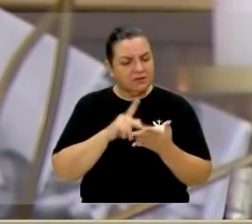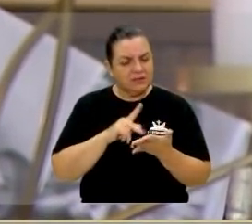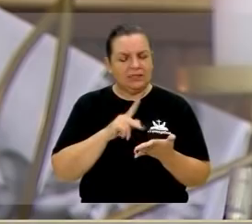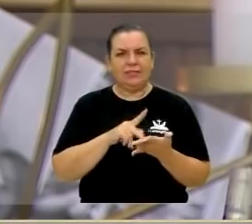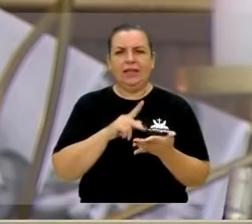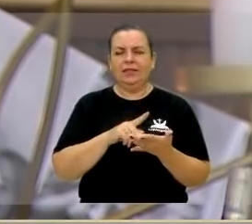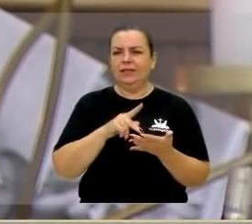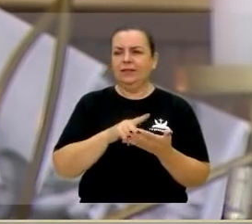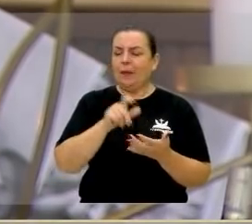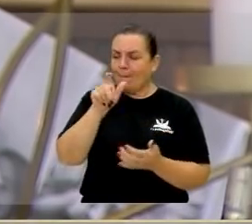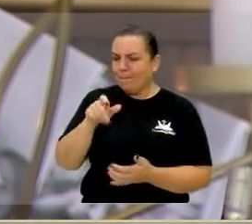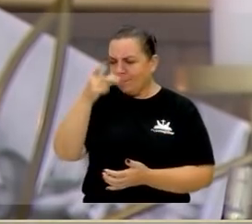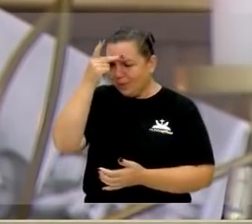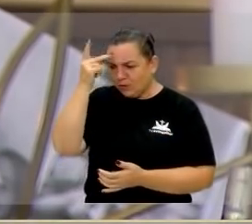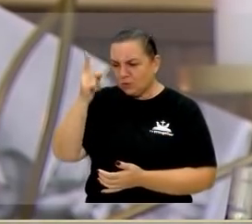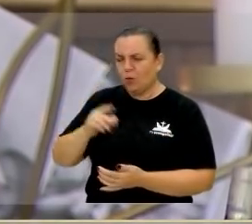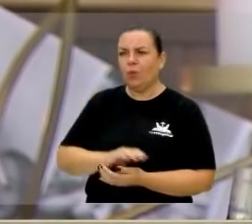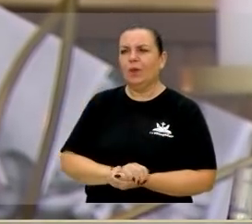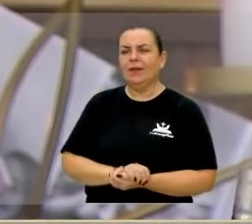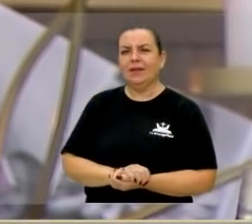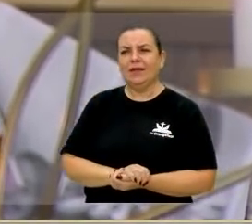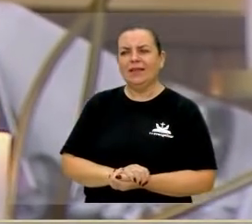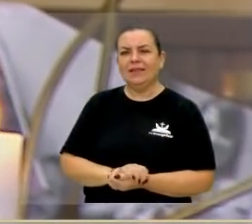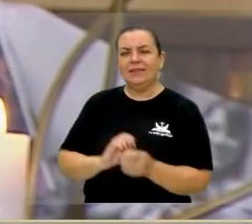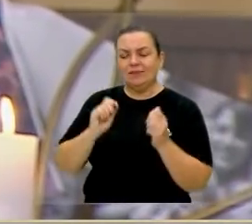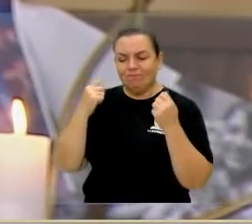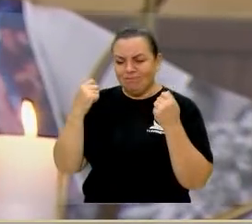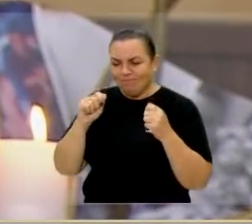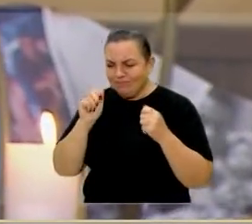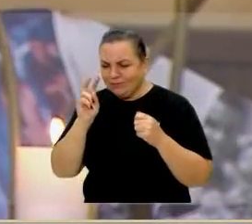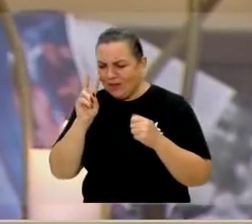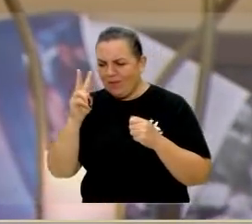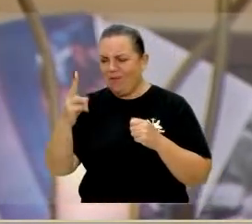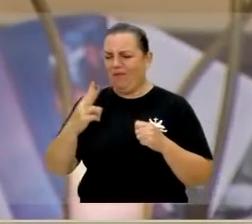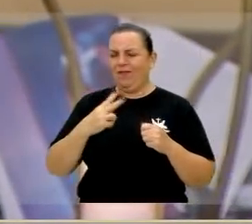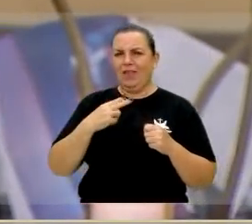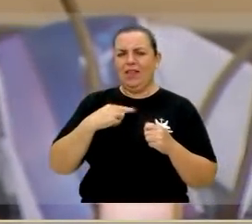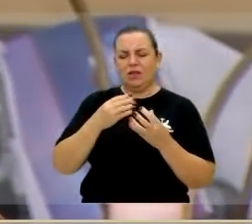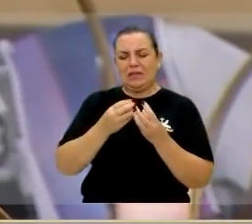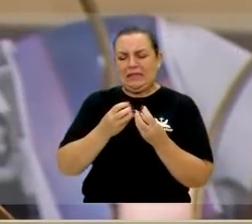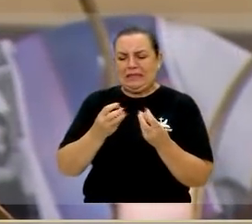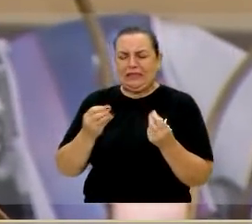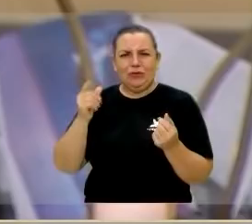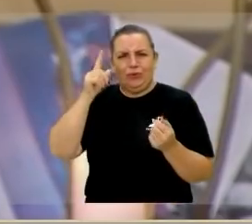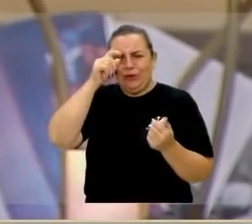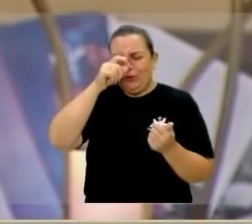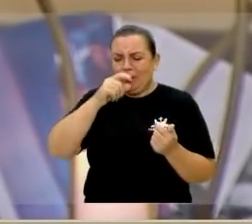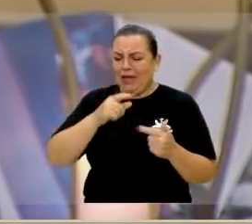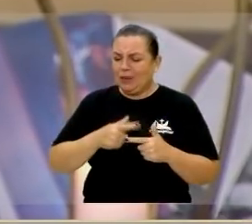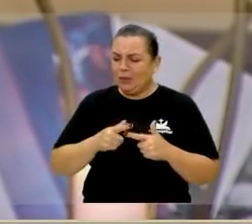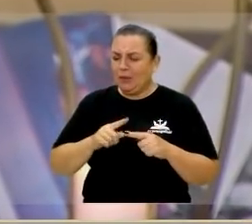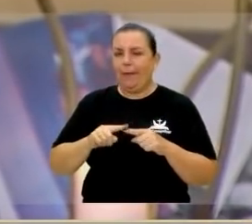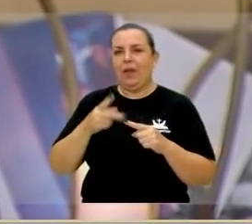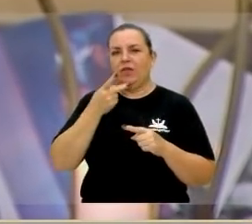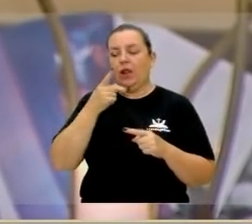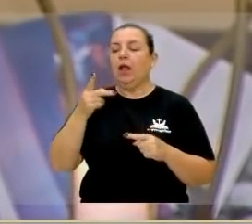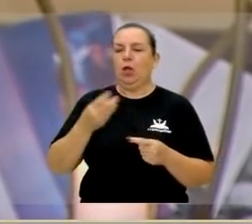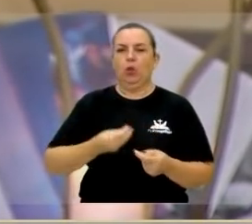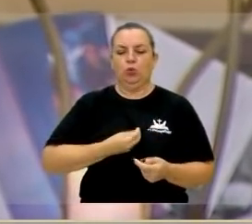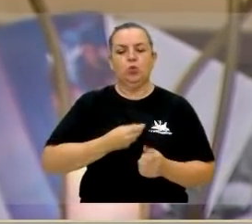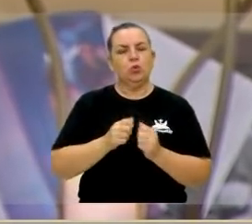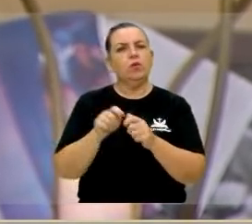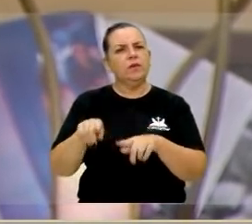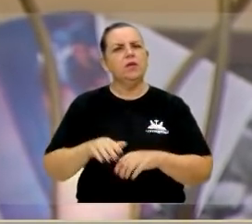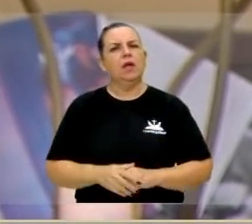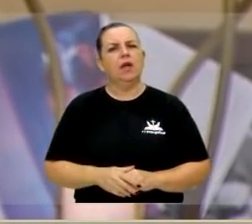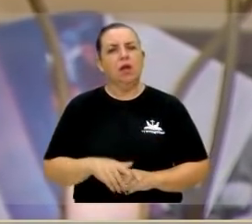na pessoa que é capaz de ver suas fragilidades e dizer: eu estou contigo. Está